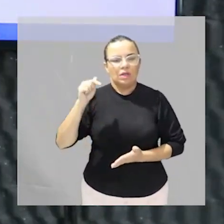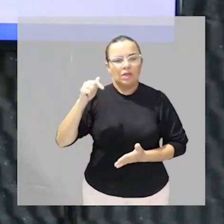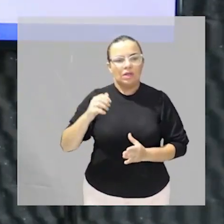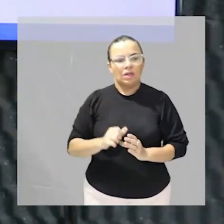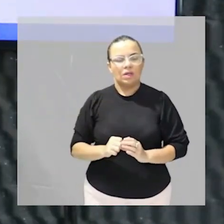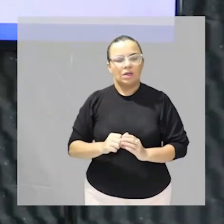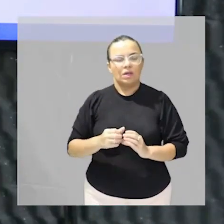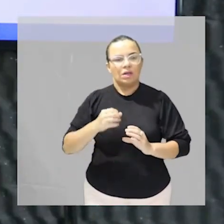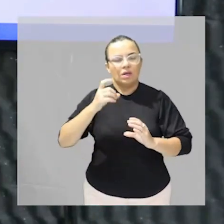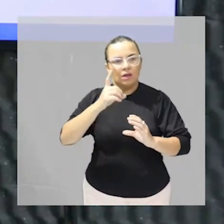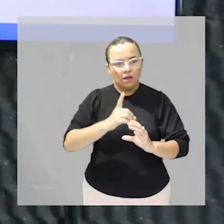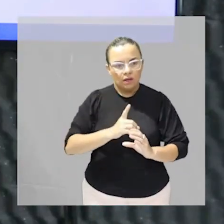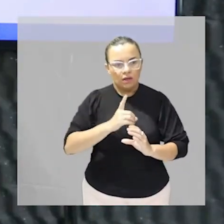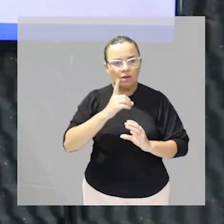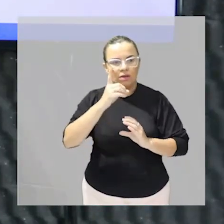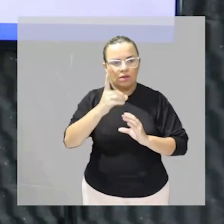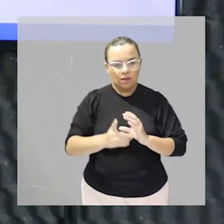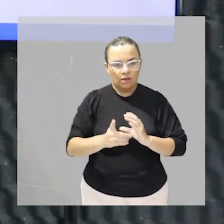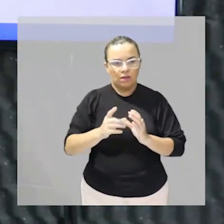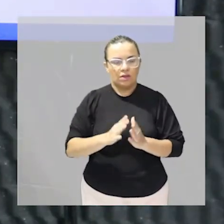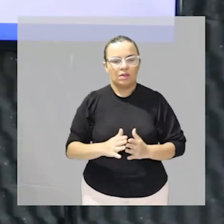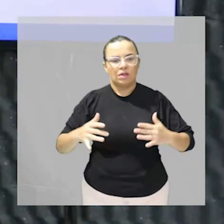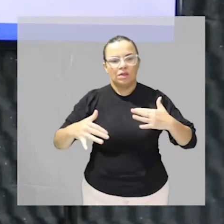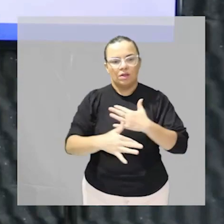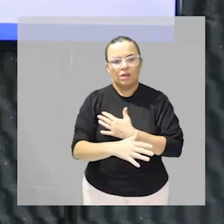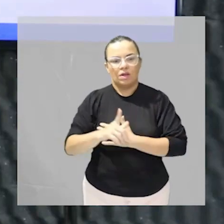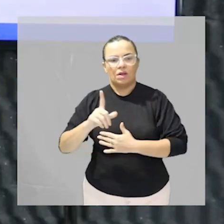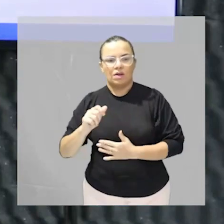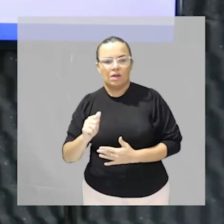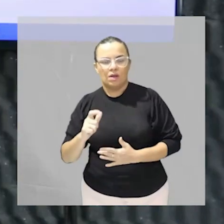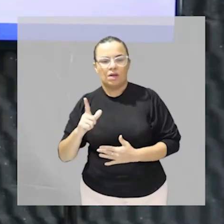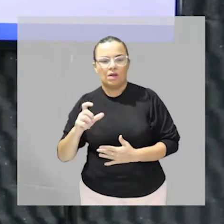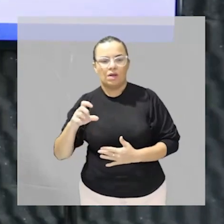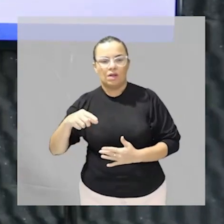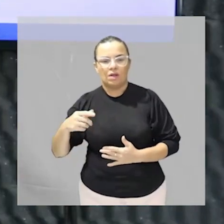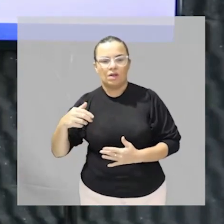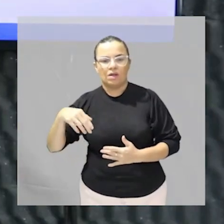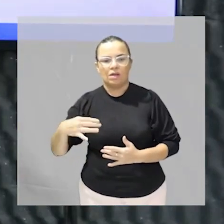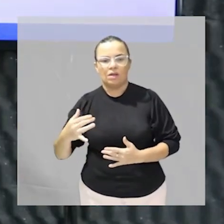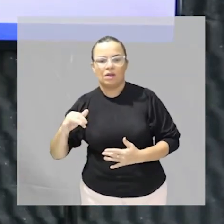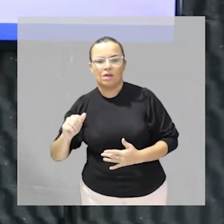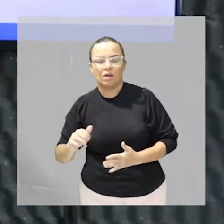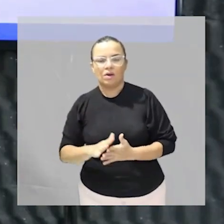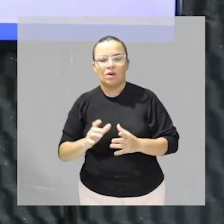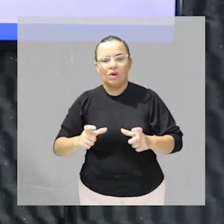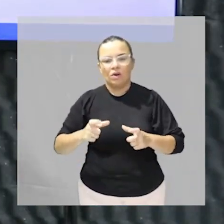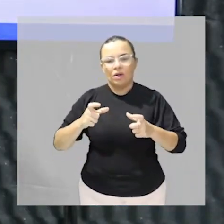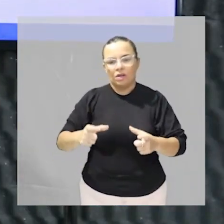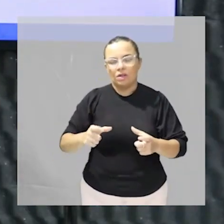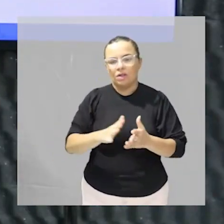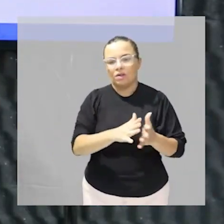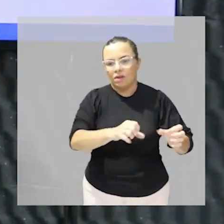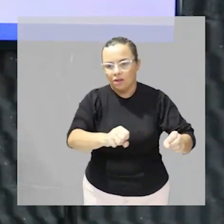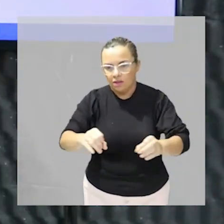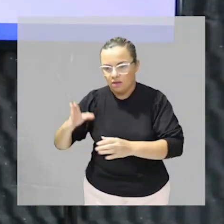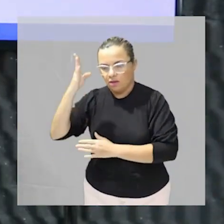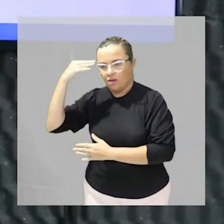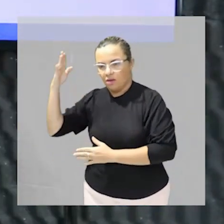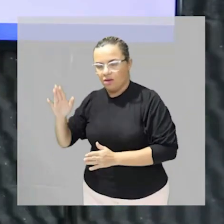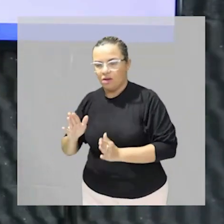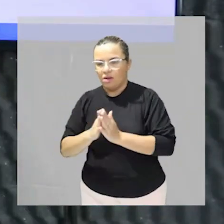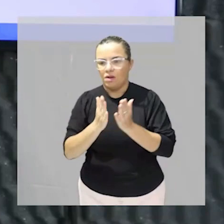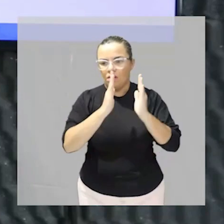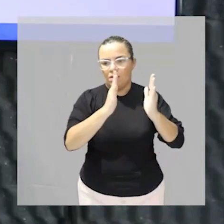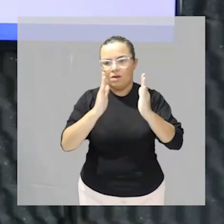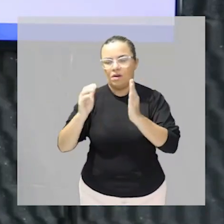das conquistas de Roma, onde dava aula na famosa Biblioteca de Alexandria. Observe que a mulher,